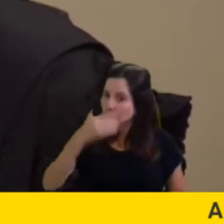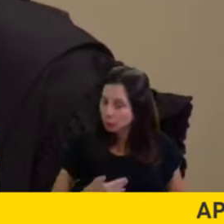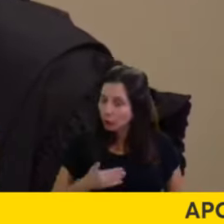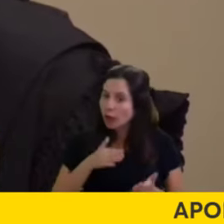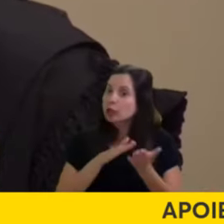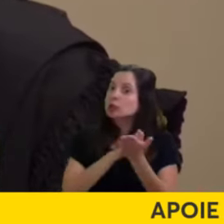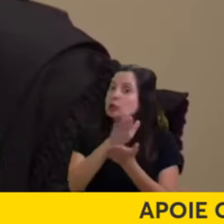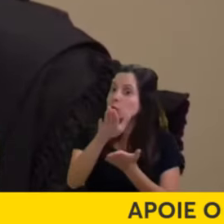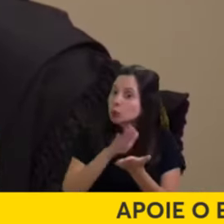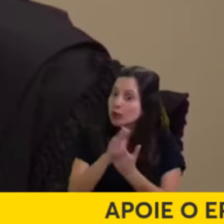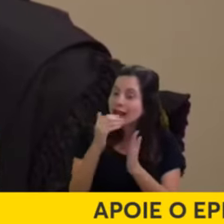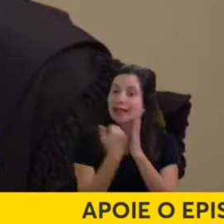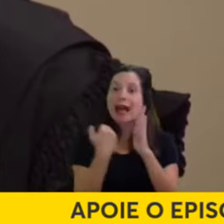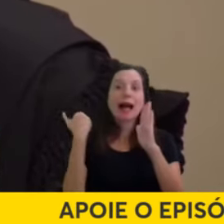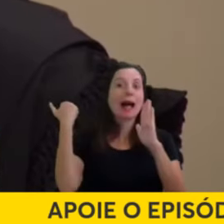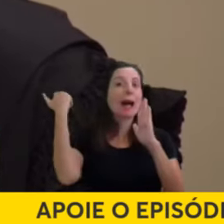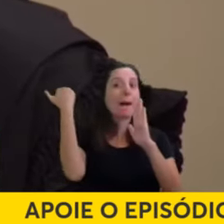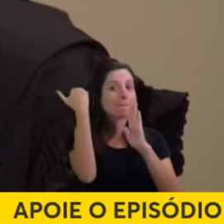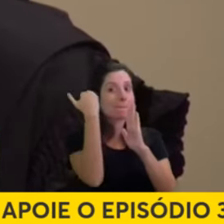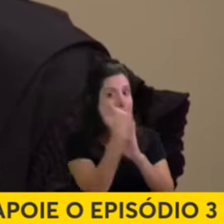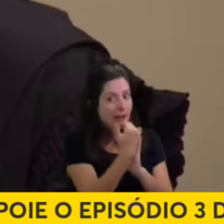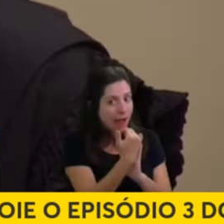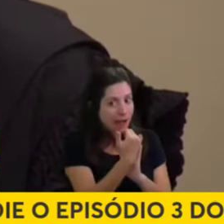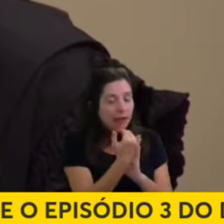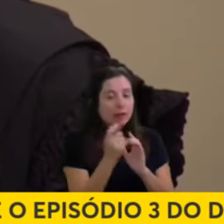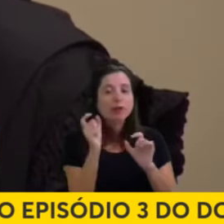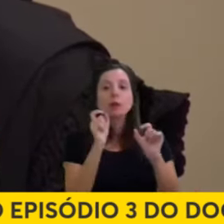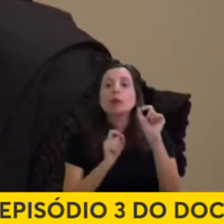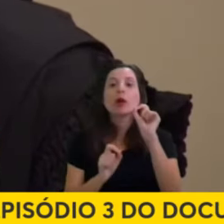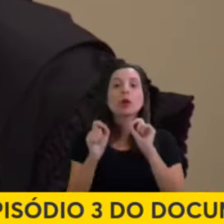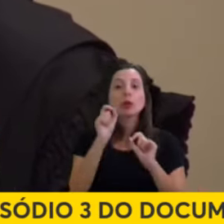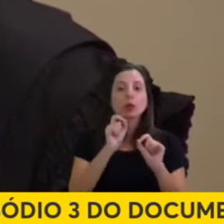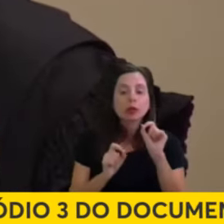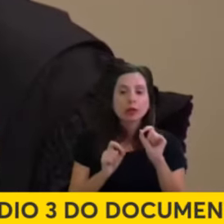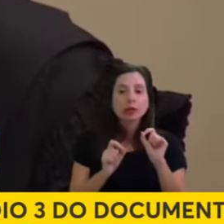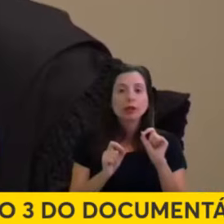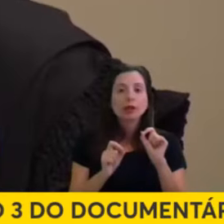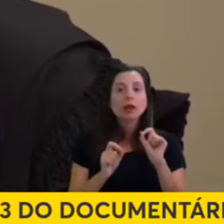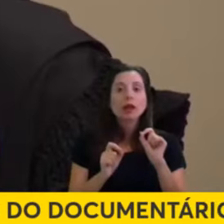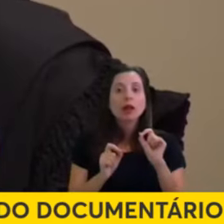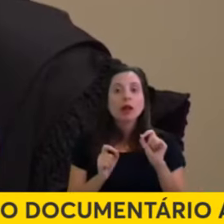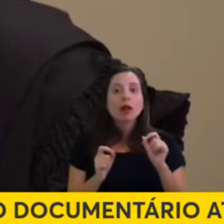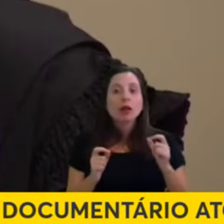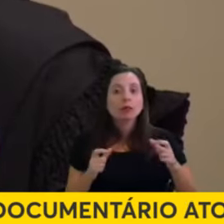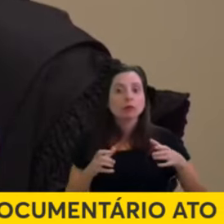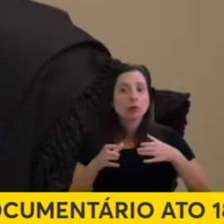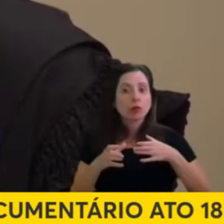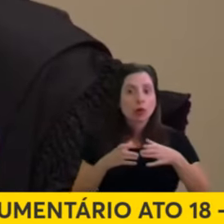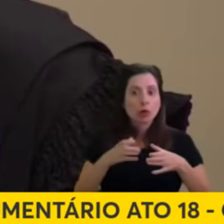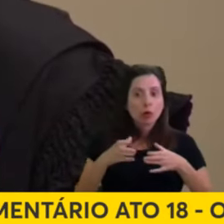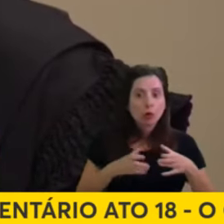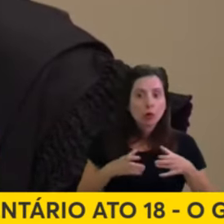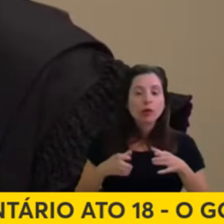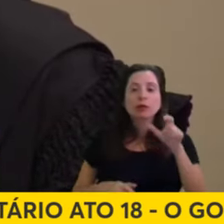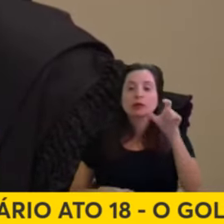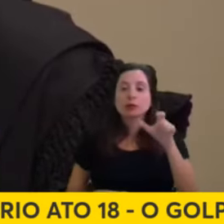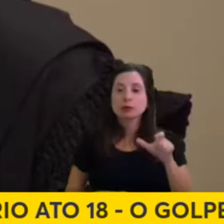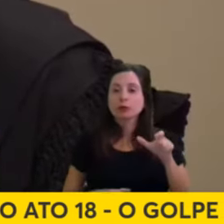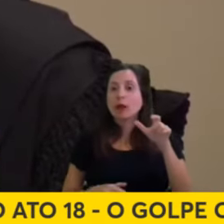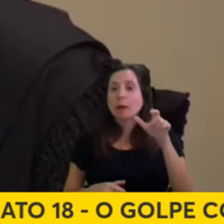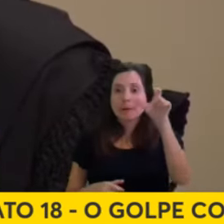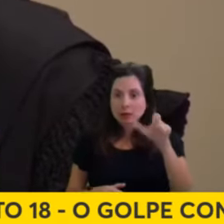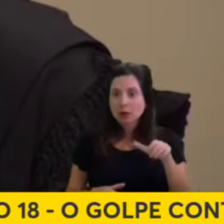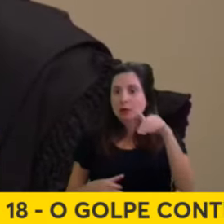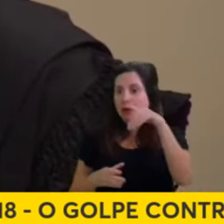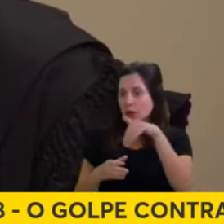em excesso repercutiram de modo significativo para desequilibrar a competição restringir a liberdade de escolha dos eleitores ou de outro modo